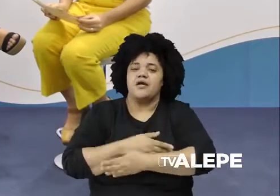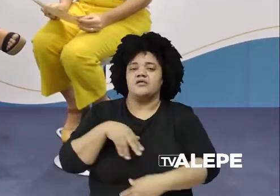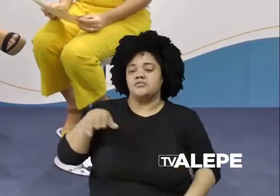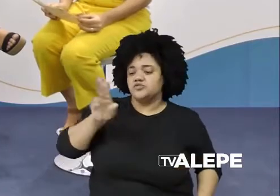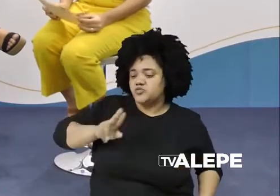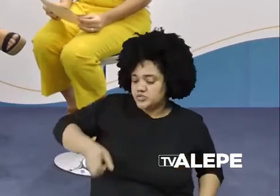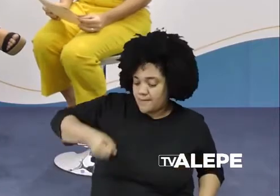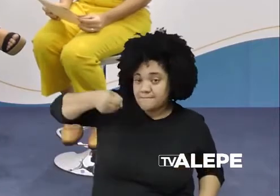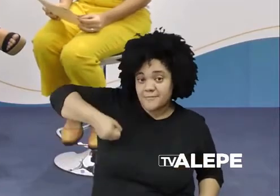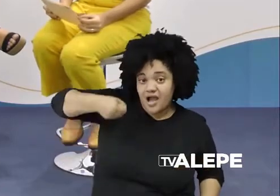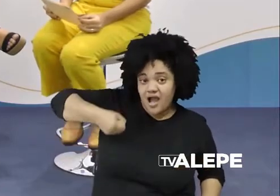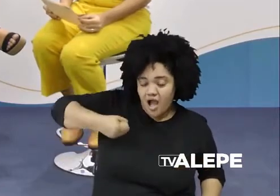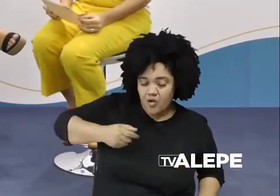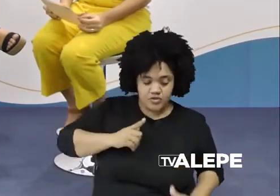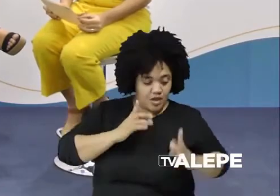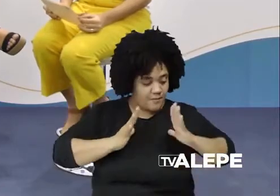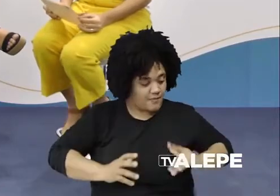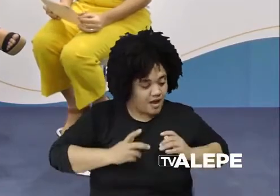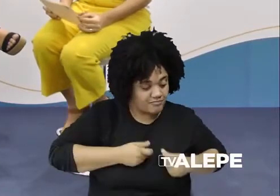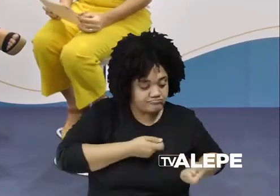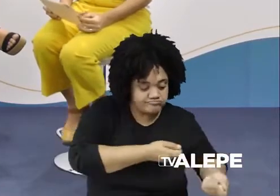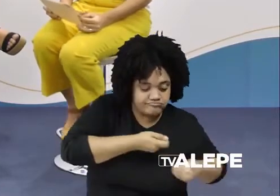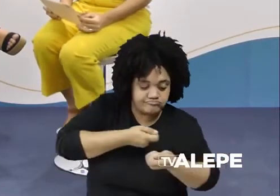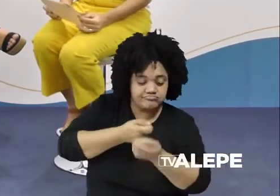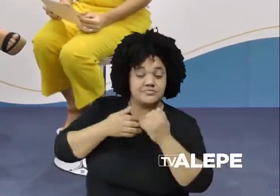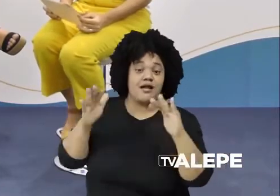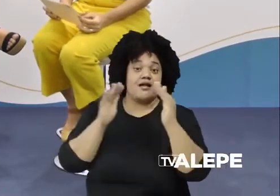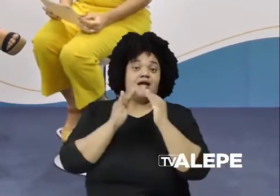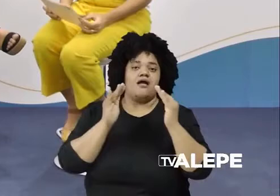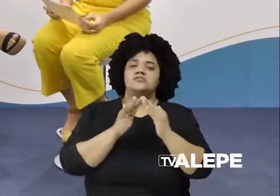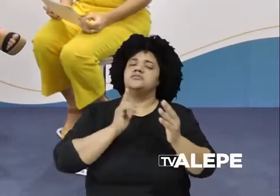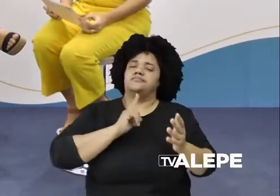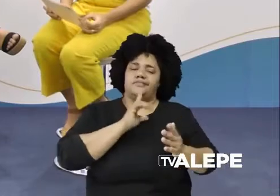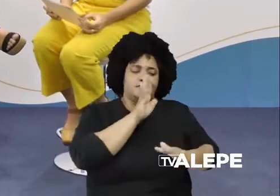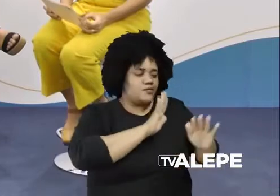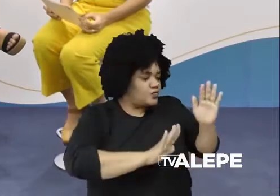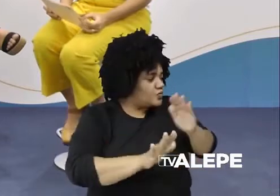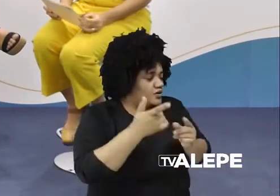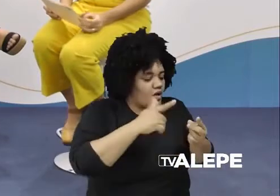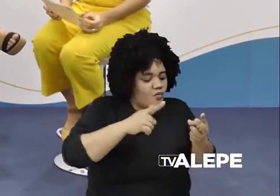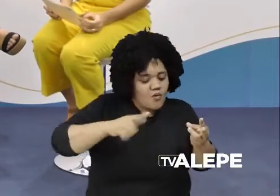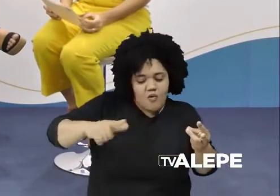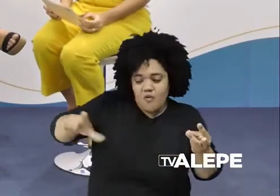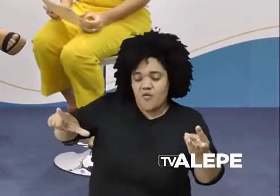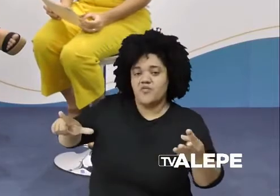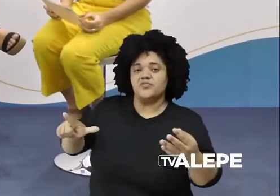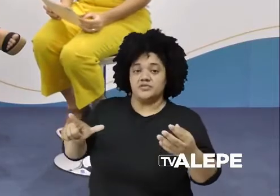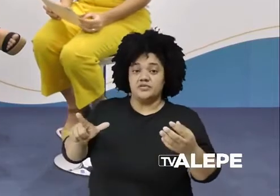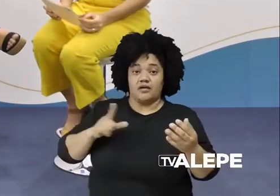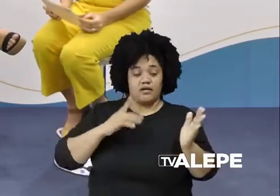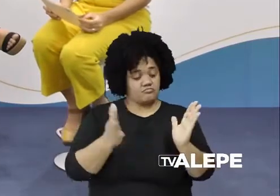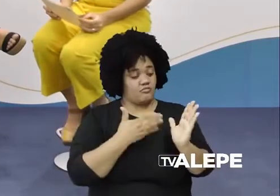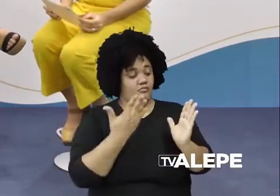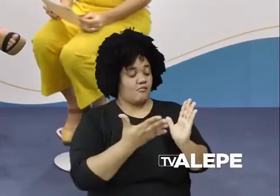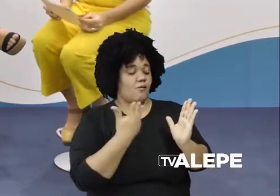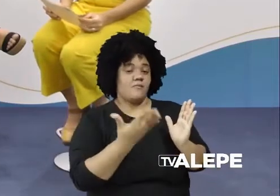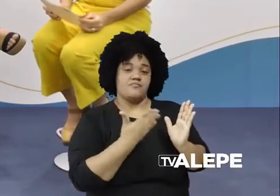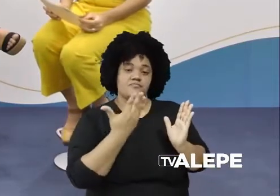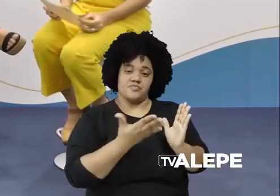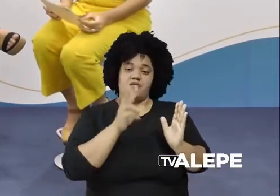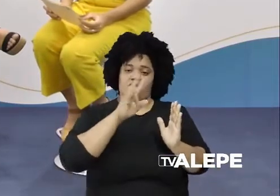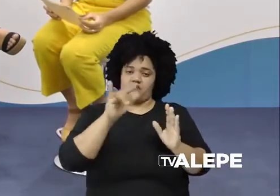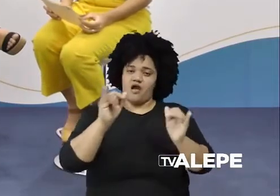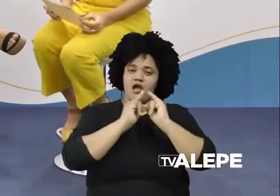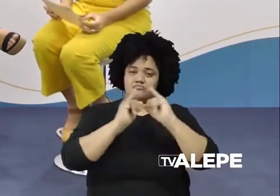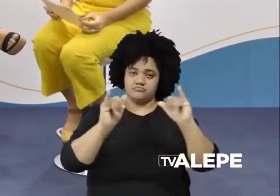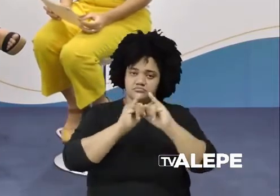usar balde para limpar a casa e tantos outros cuidados que a gente traz nesse e-book, né, que depois a gente